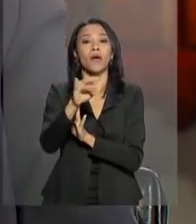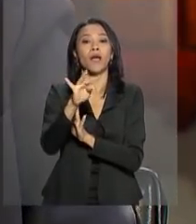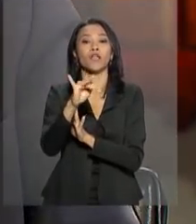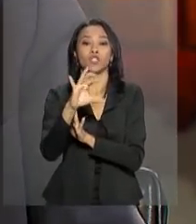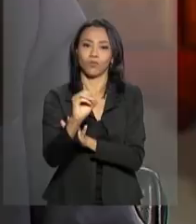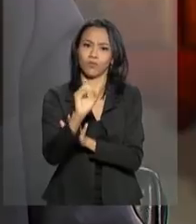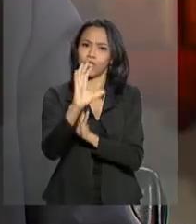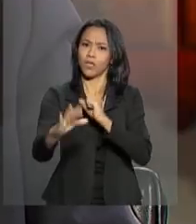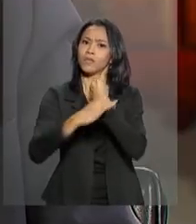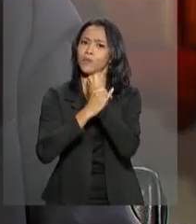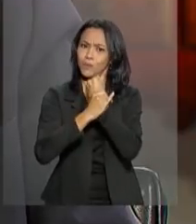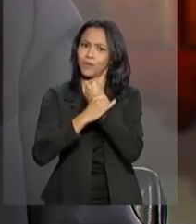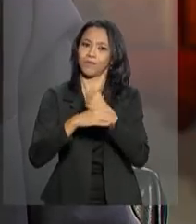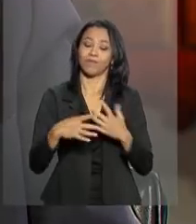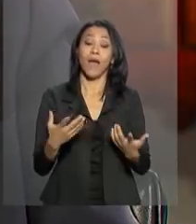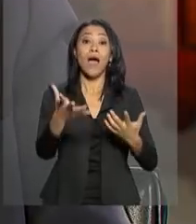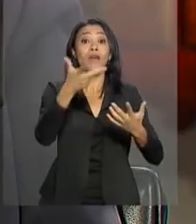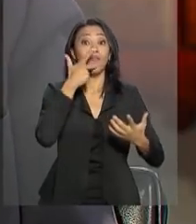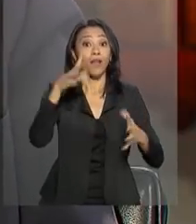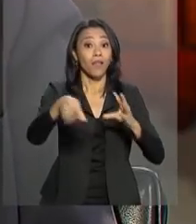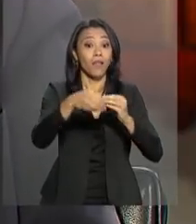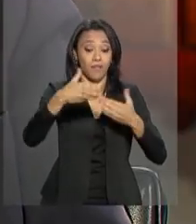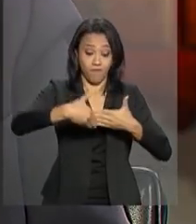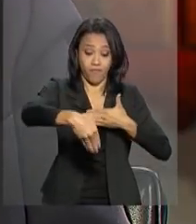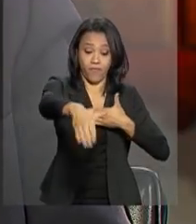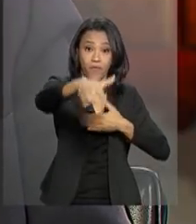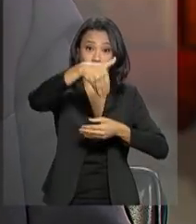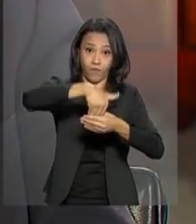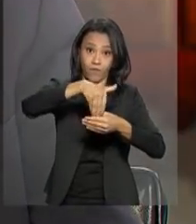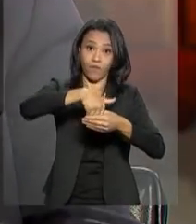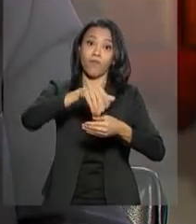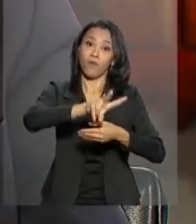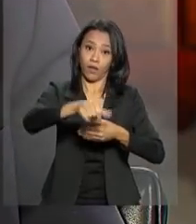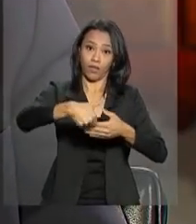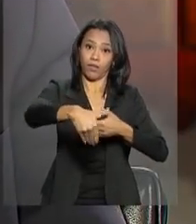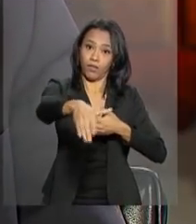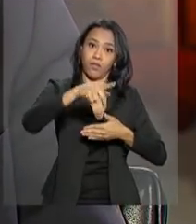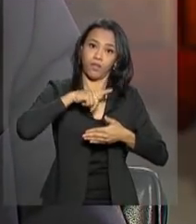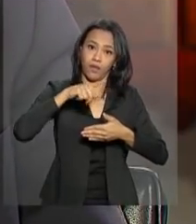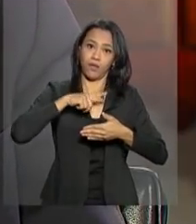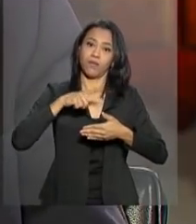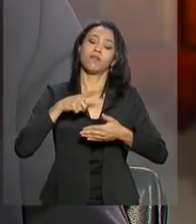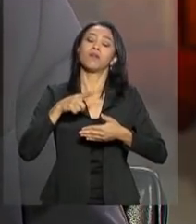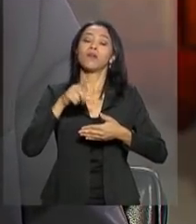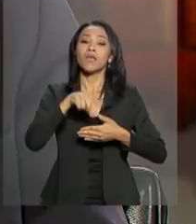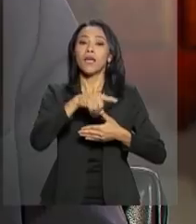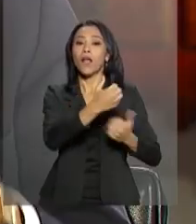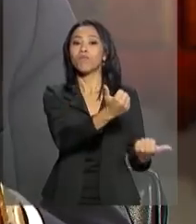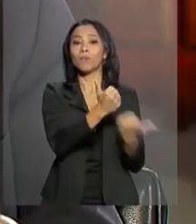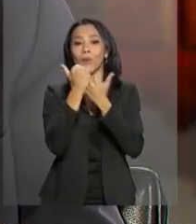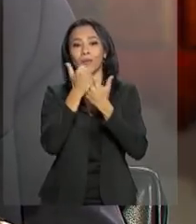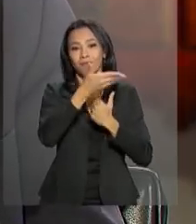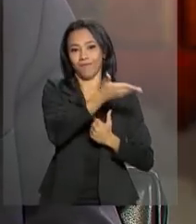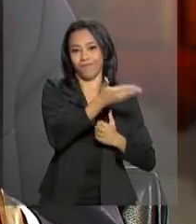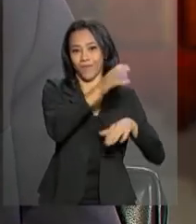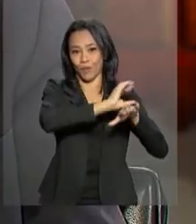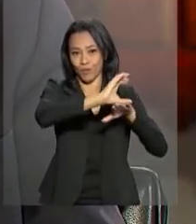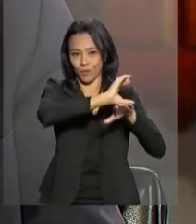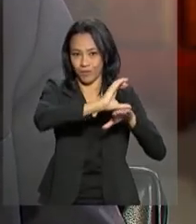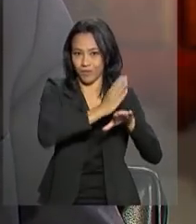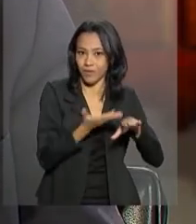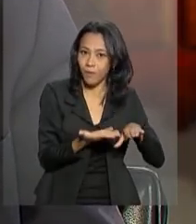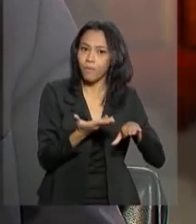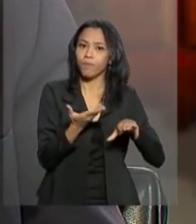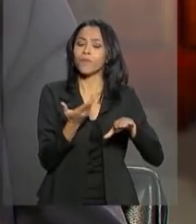aliás, nós vamos ter eleições. E veja, o que a Constituição mais fez foi restaurar a democracia. Qual é a âncora? Qual é o